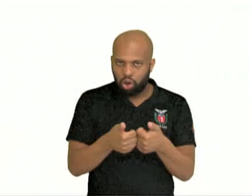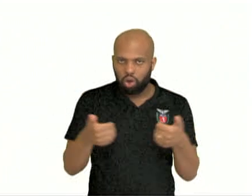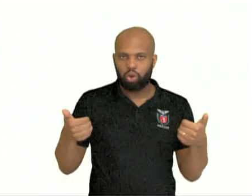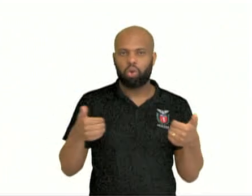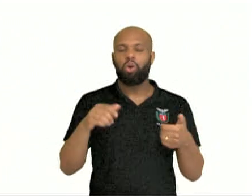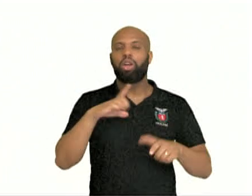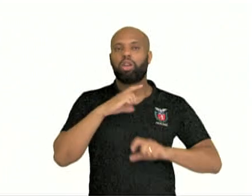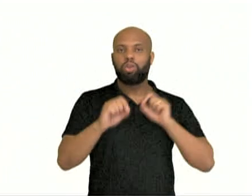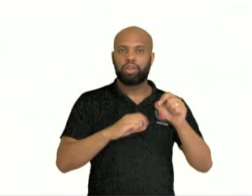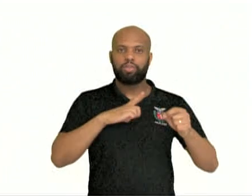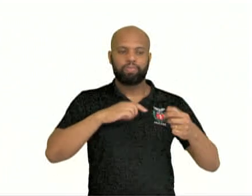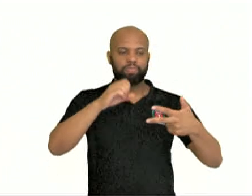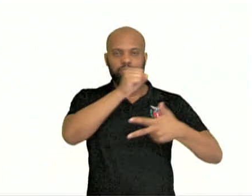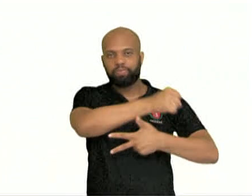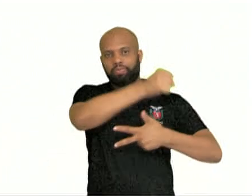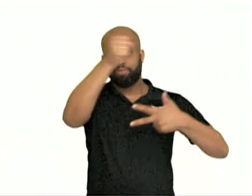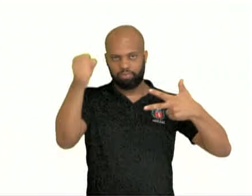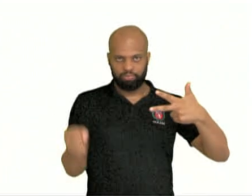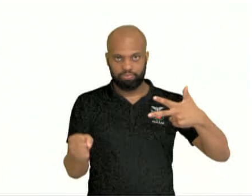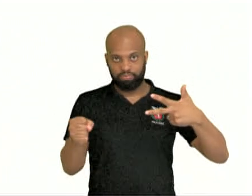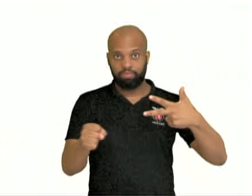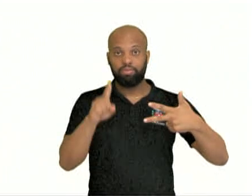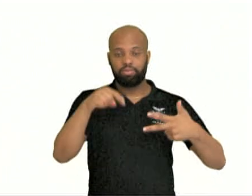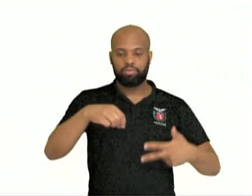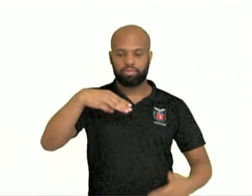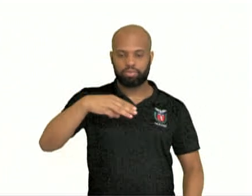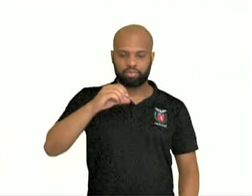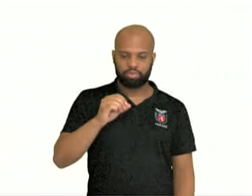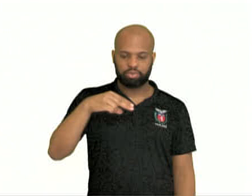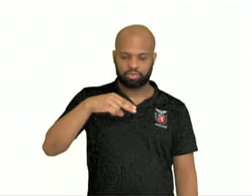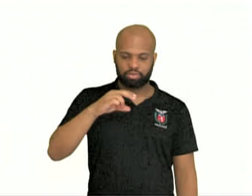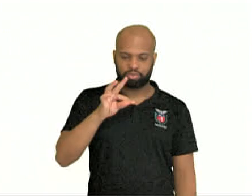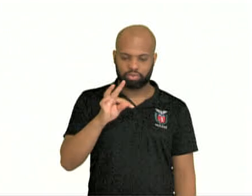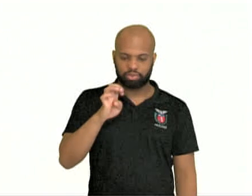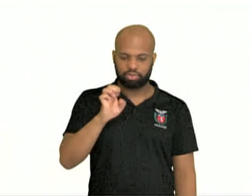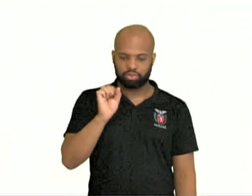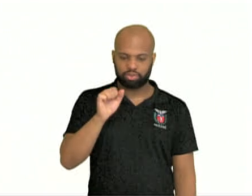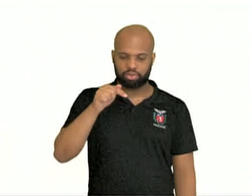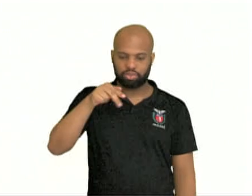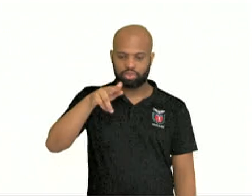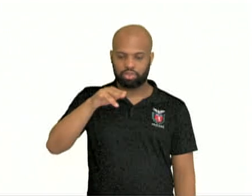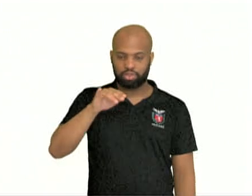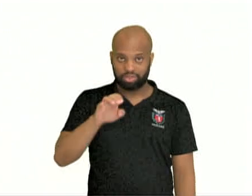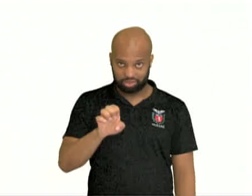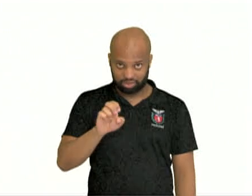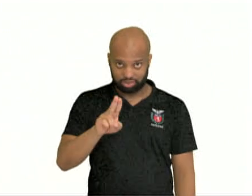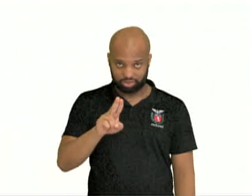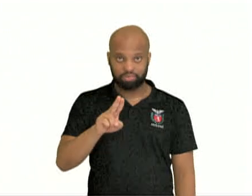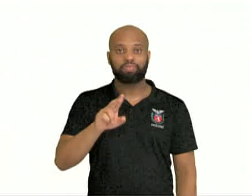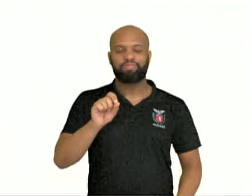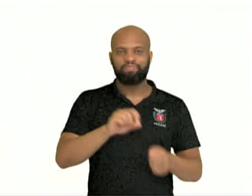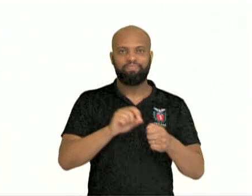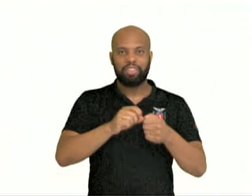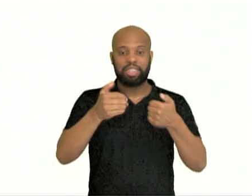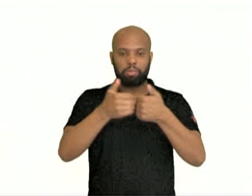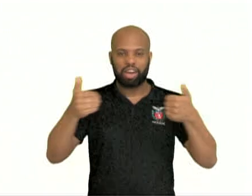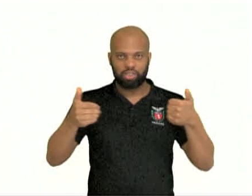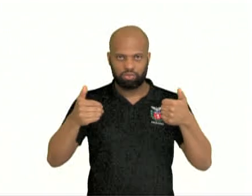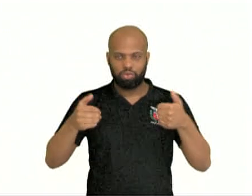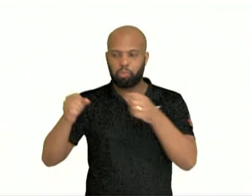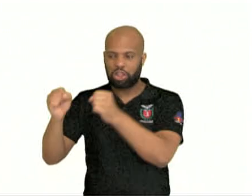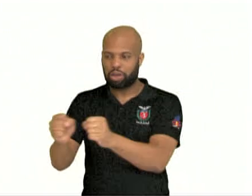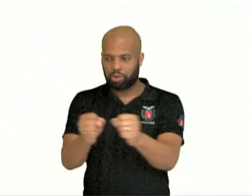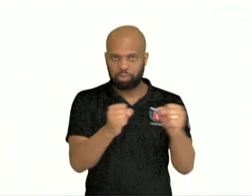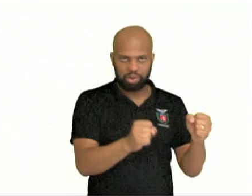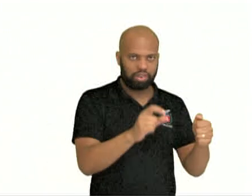em legislativo, executivo e judiciário. Então, o monarca tinha todos os poderes em sua mão. Consequentemente, tendo os poderes,